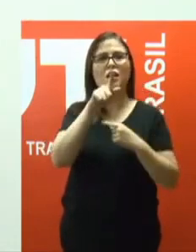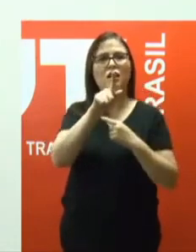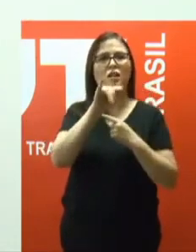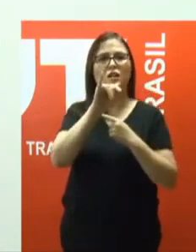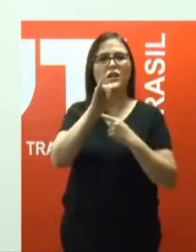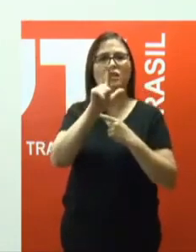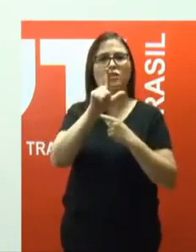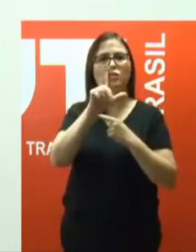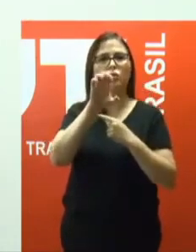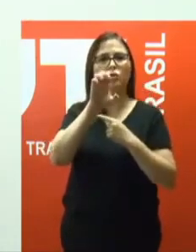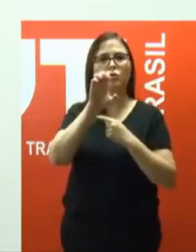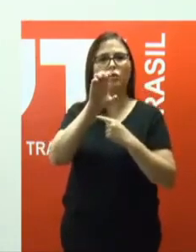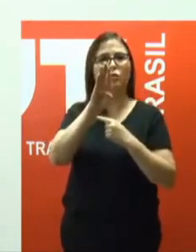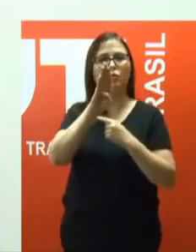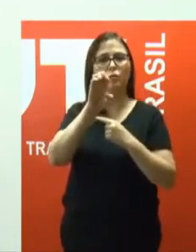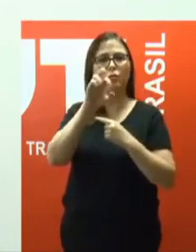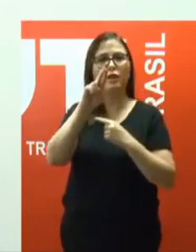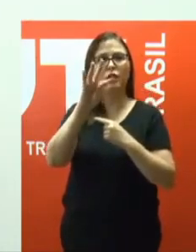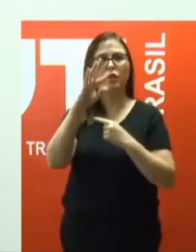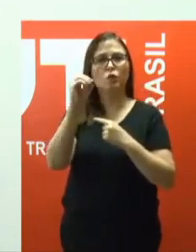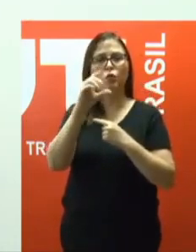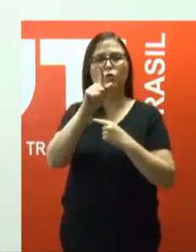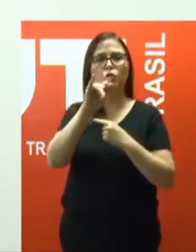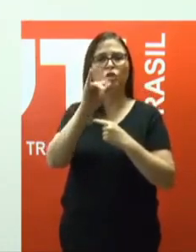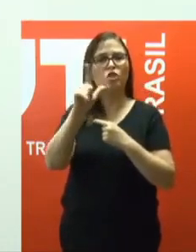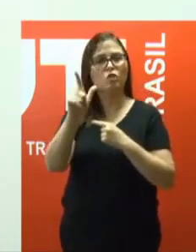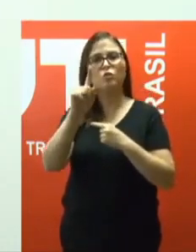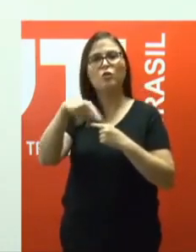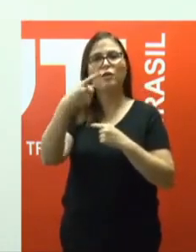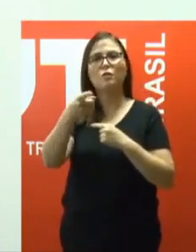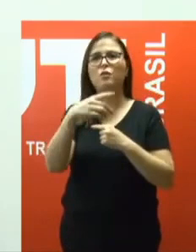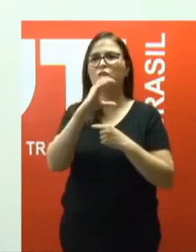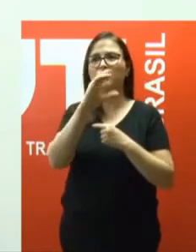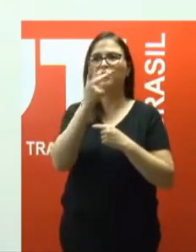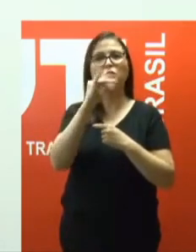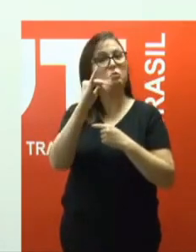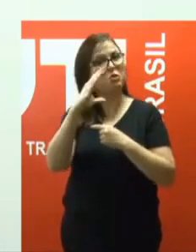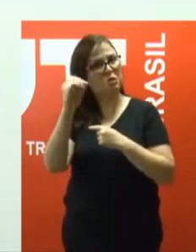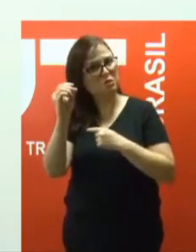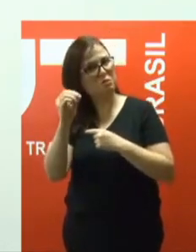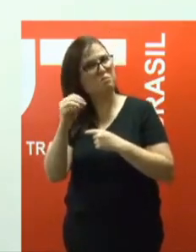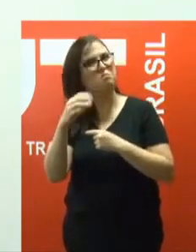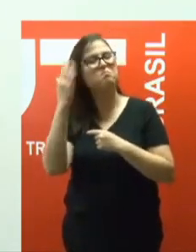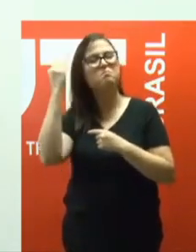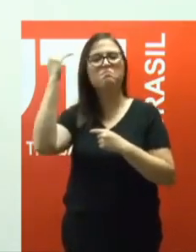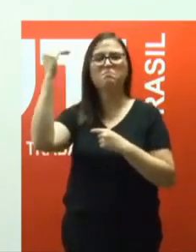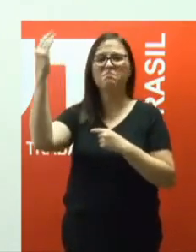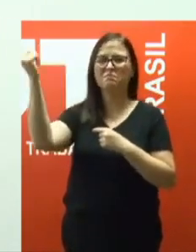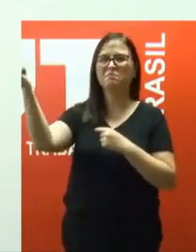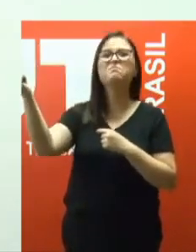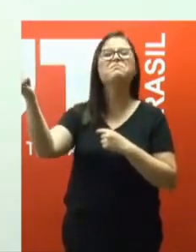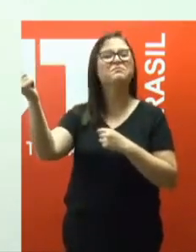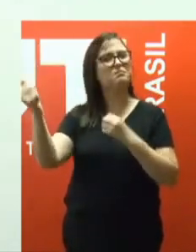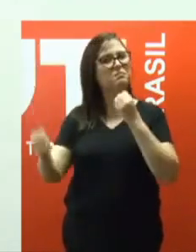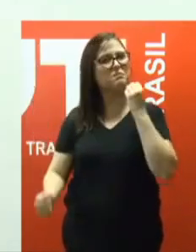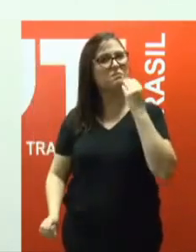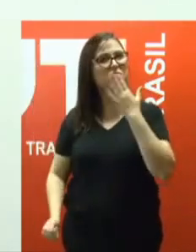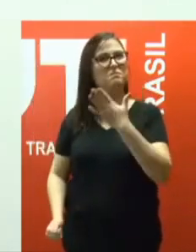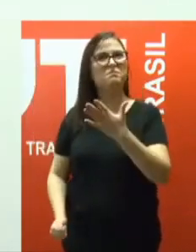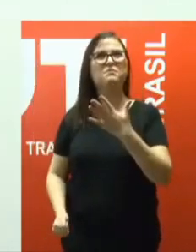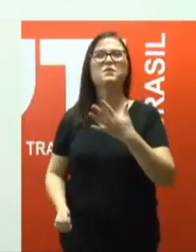na casa do Chico Buarque, depois nós fomos jantar na casa do Martinho da Vila, sabe? É.